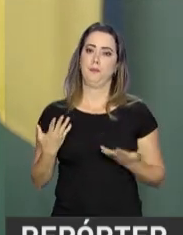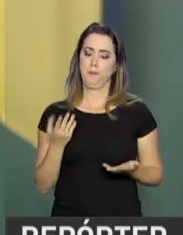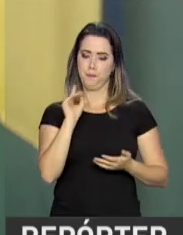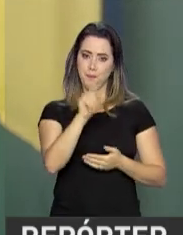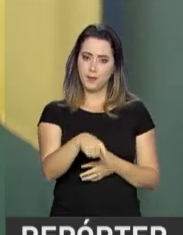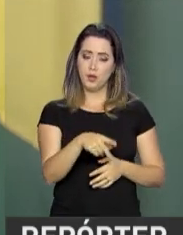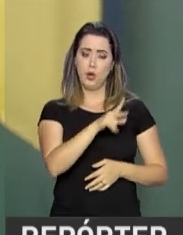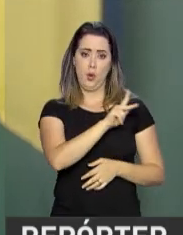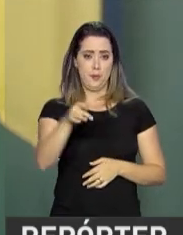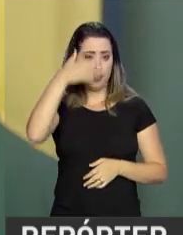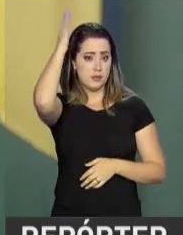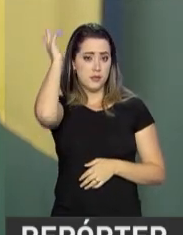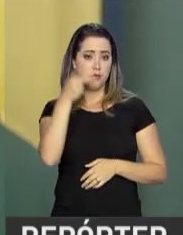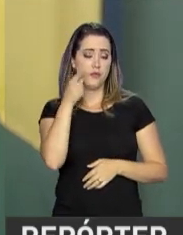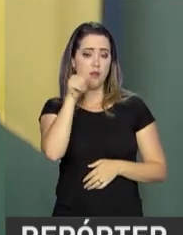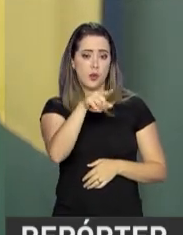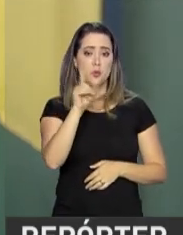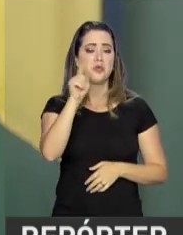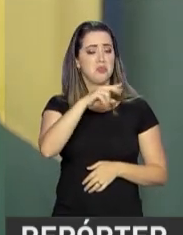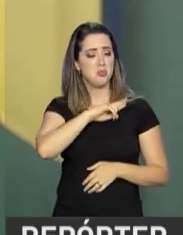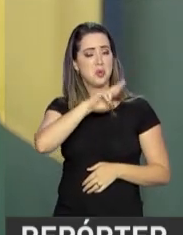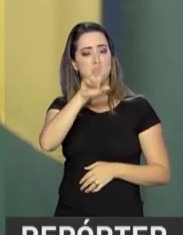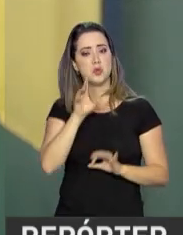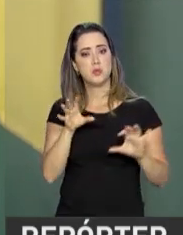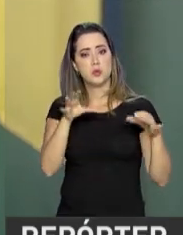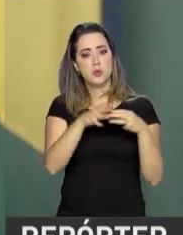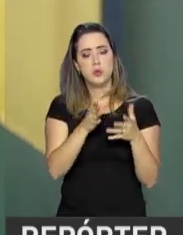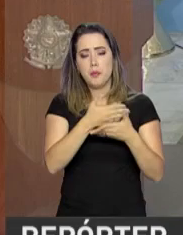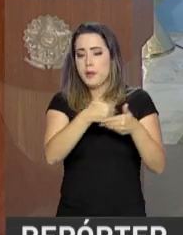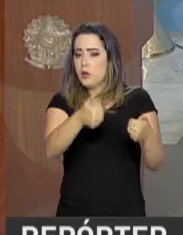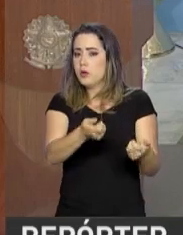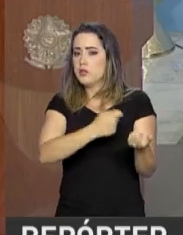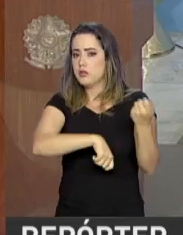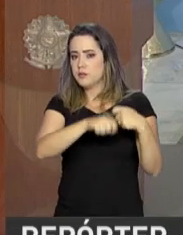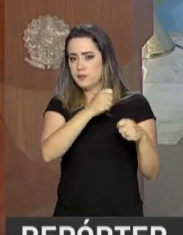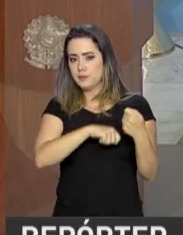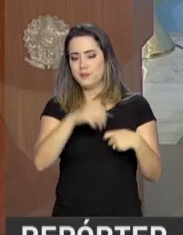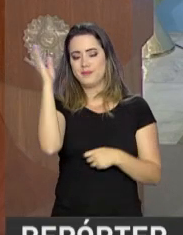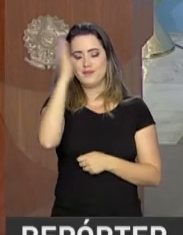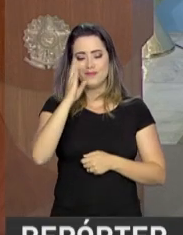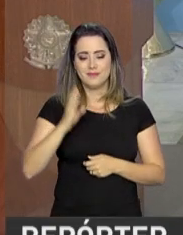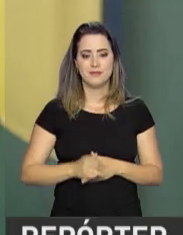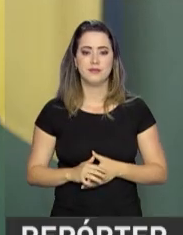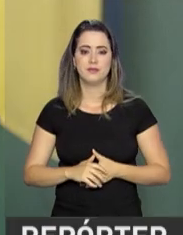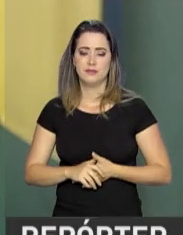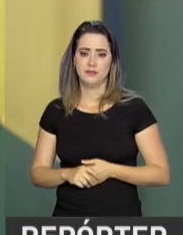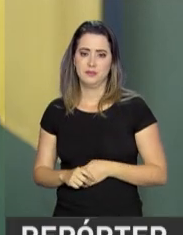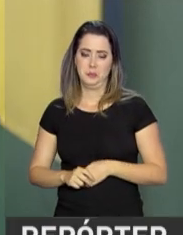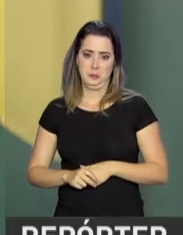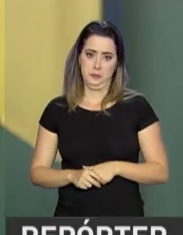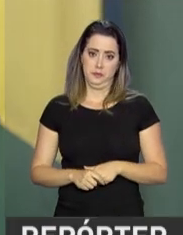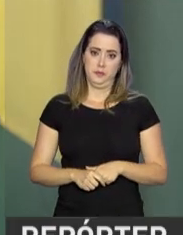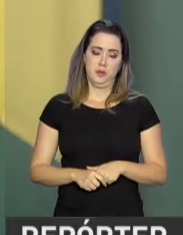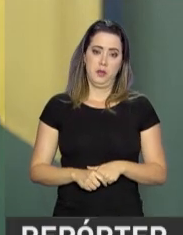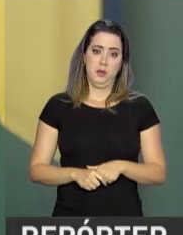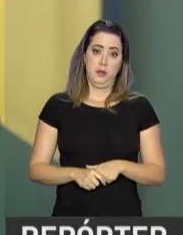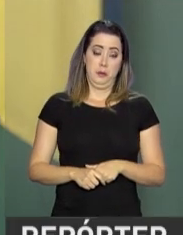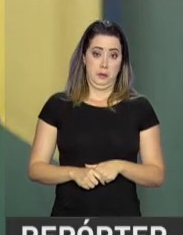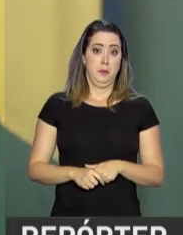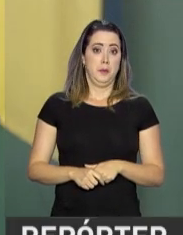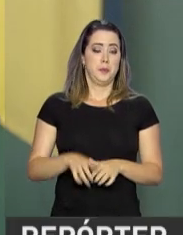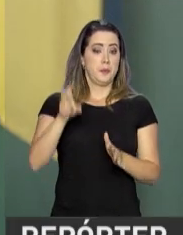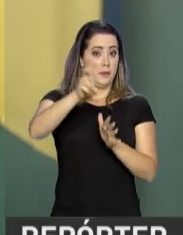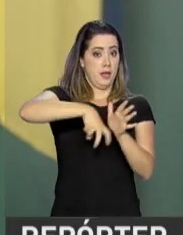defendeu que o setor foi um dos responsáveis pela retomada econômica do país ela é fonte de empregos